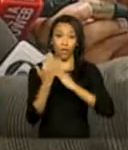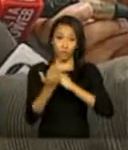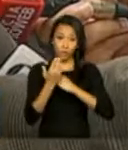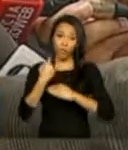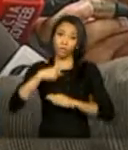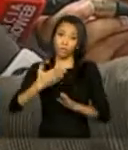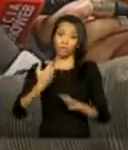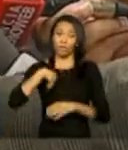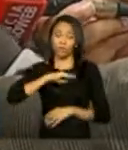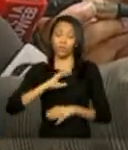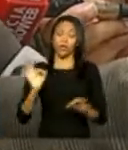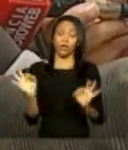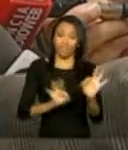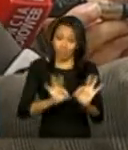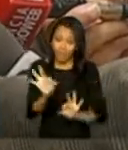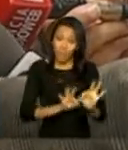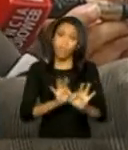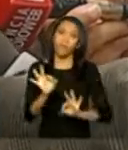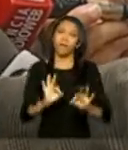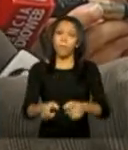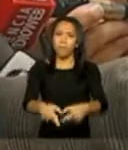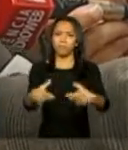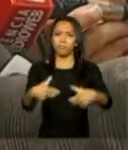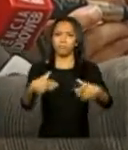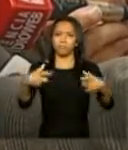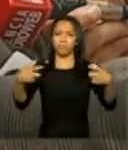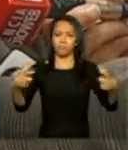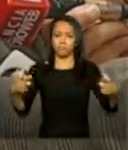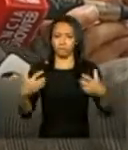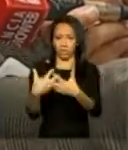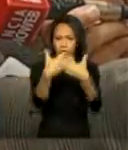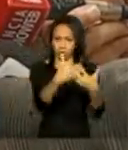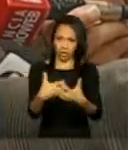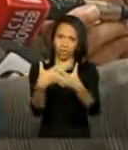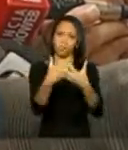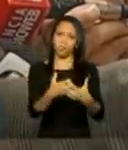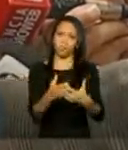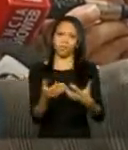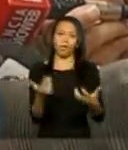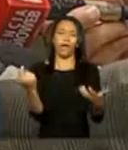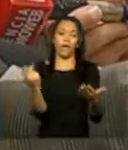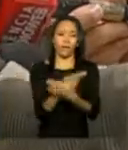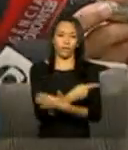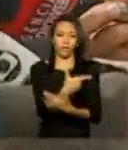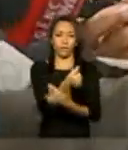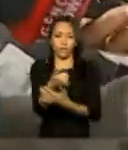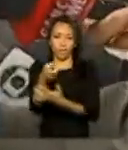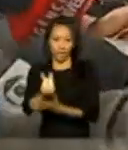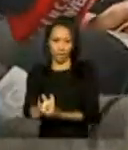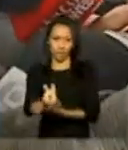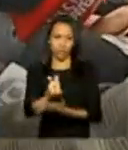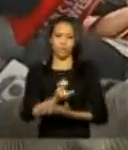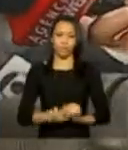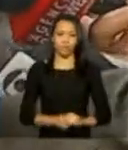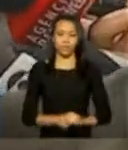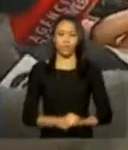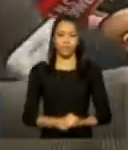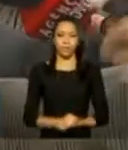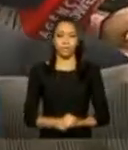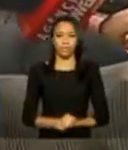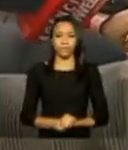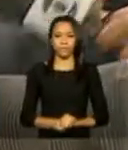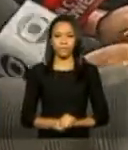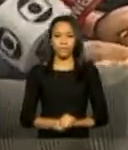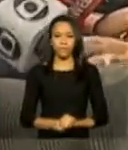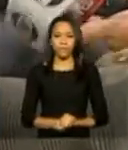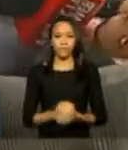preparados para o crescimento que esperamos que ocorra na safra de 2015. Ministro, mas o ideal para o fortalecimento dos portos e do escoamento no Arco Norte